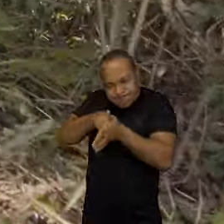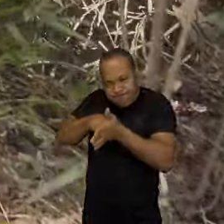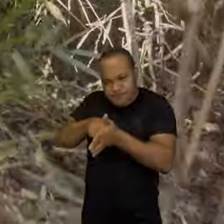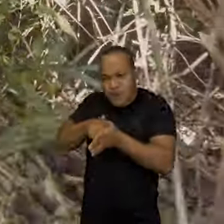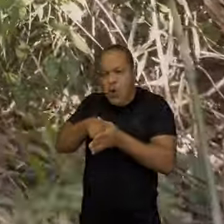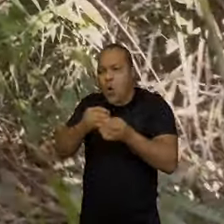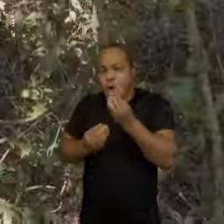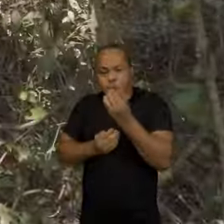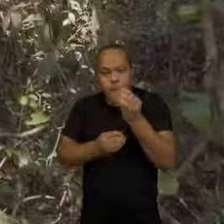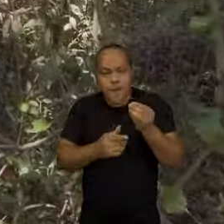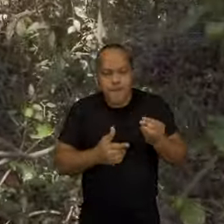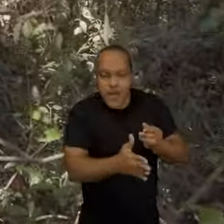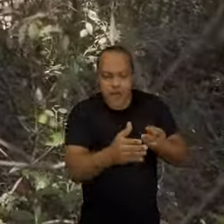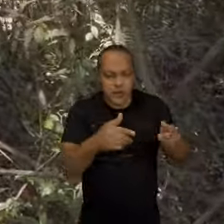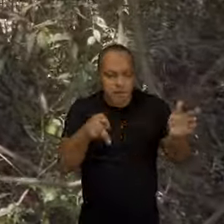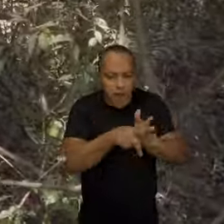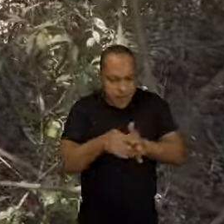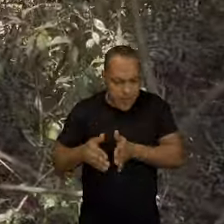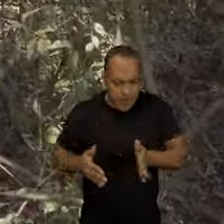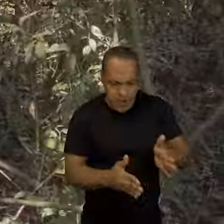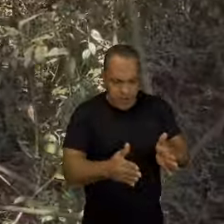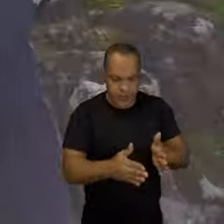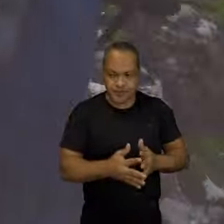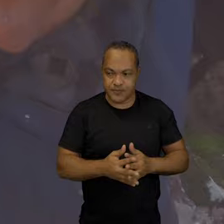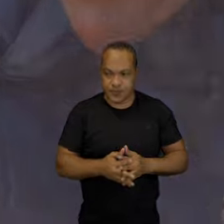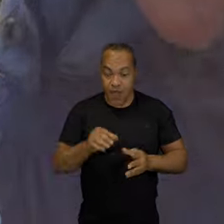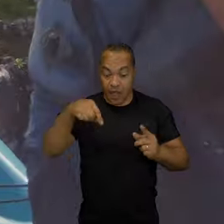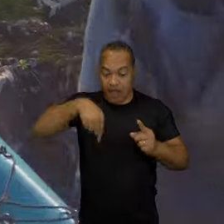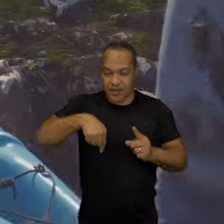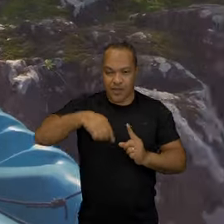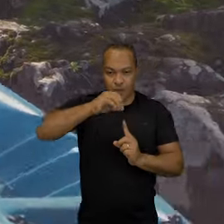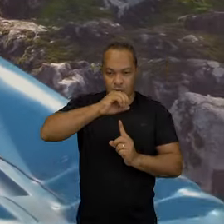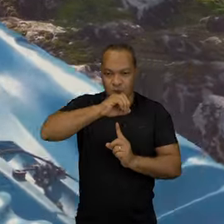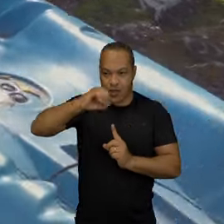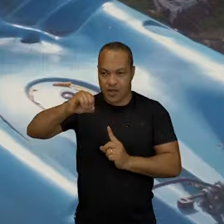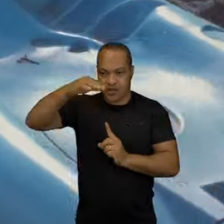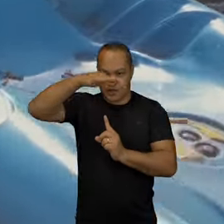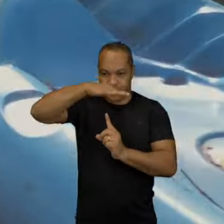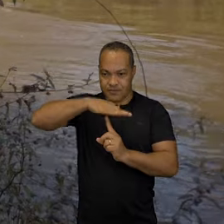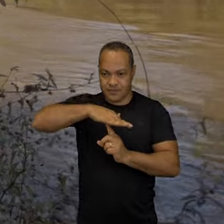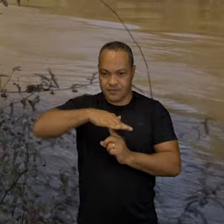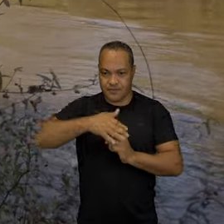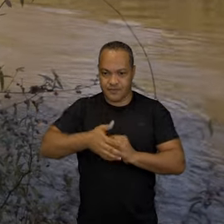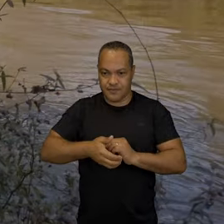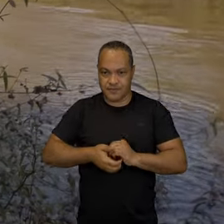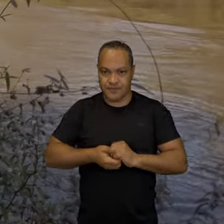investigar a fauna de peixes de um rio no oeste do estado do Paraná.